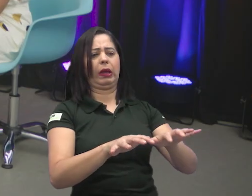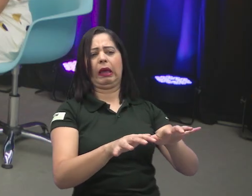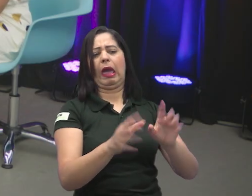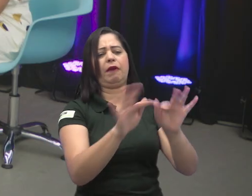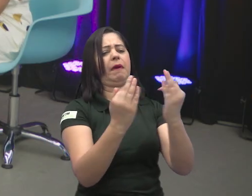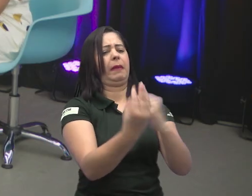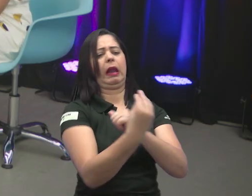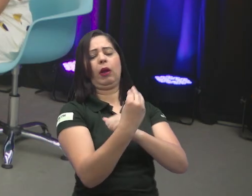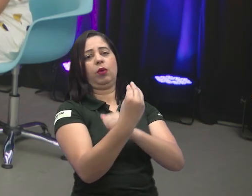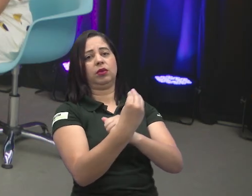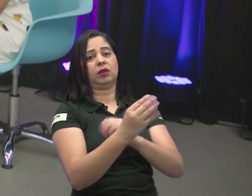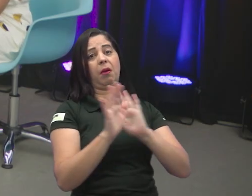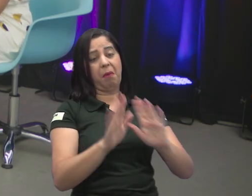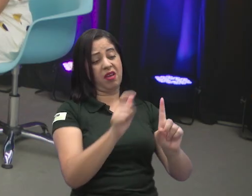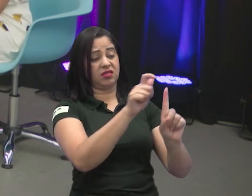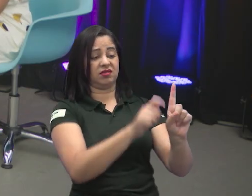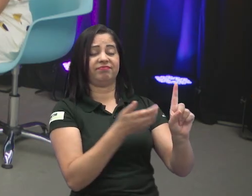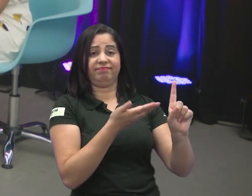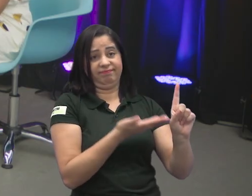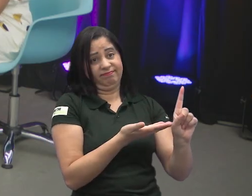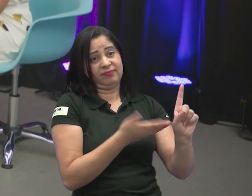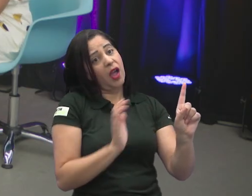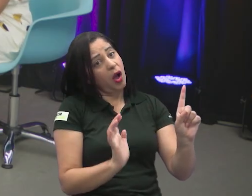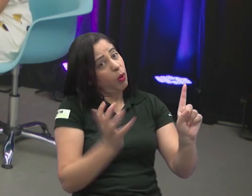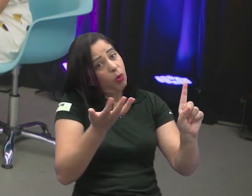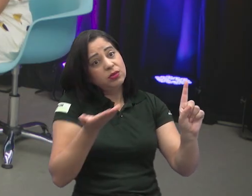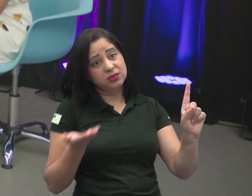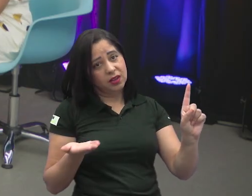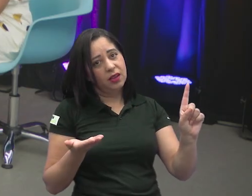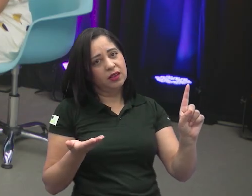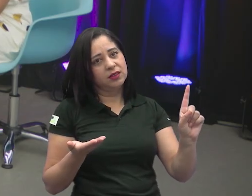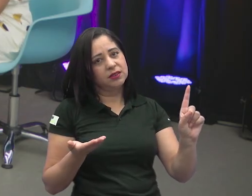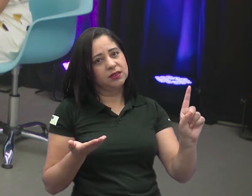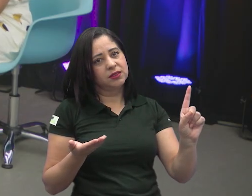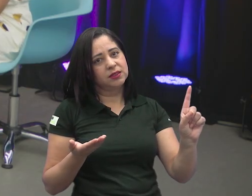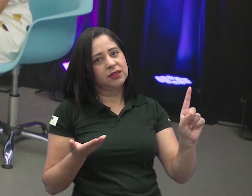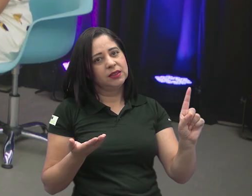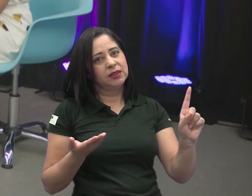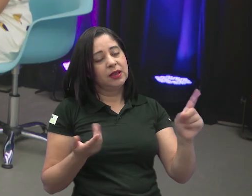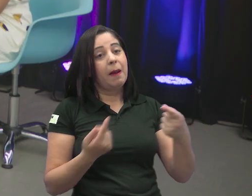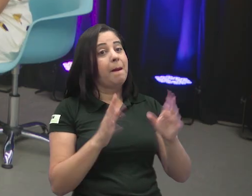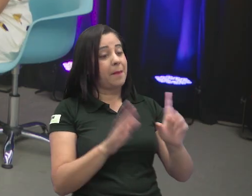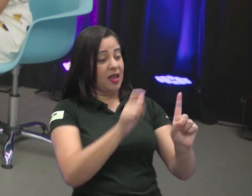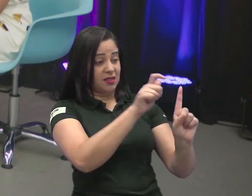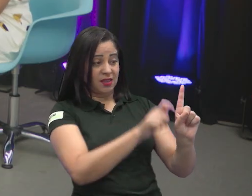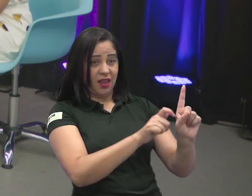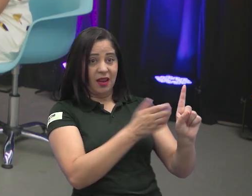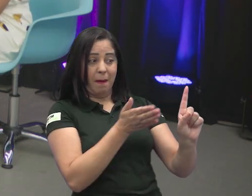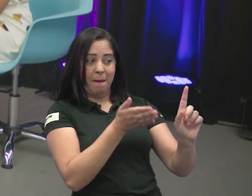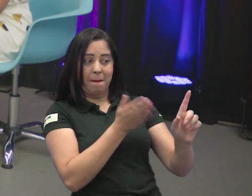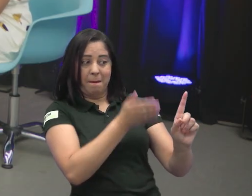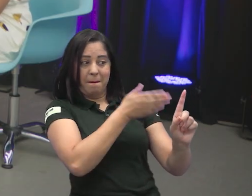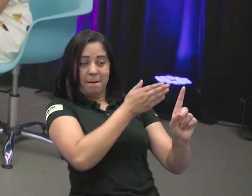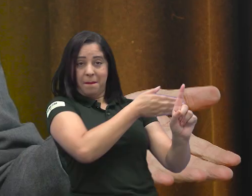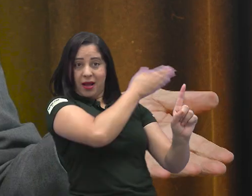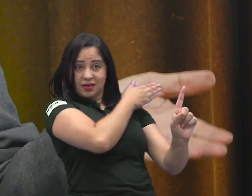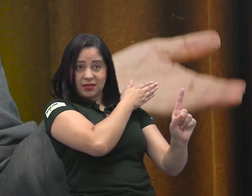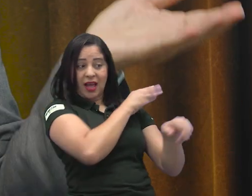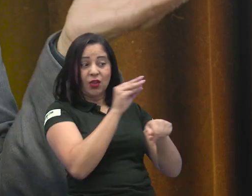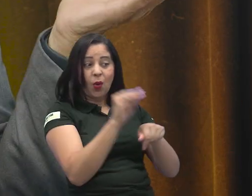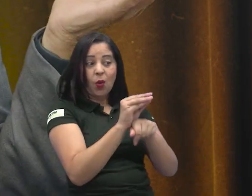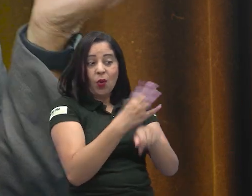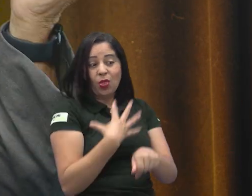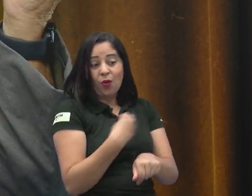dar trabalho. E acaba dando trabalho, né? Isso. Se eles esquecem que eles já cuidaram, não é isso? Exato. Da